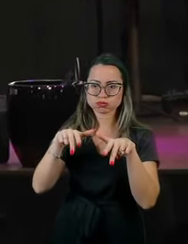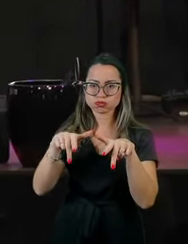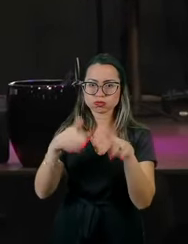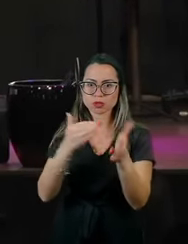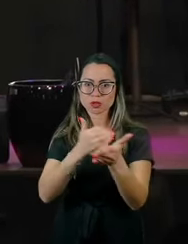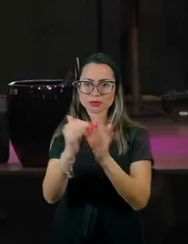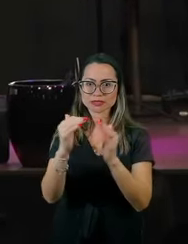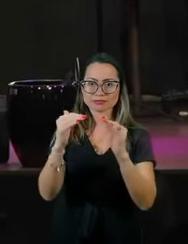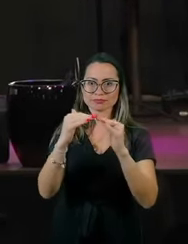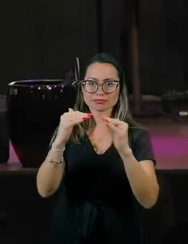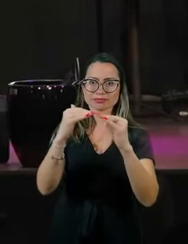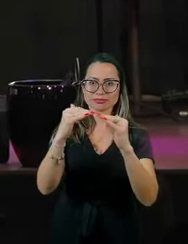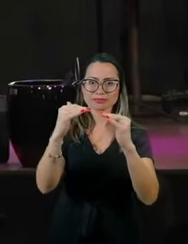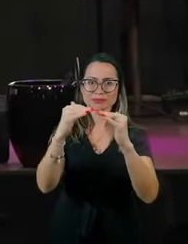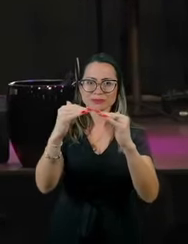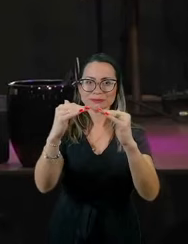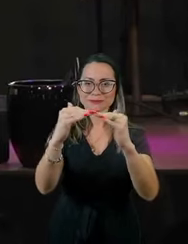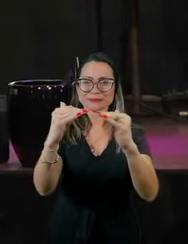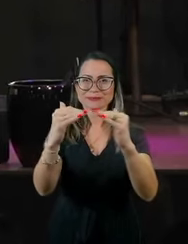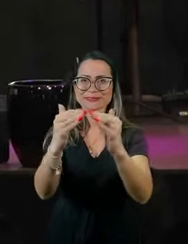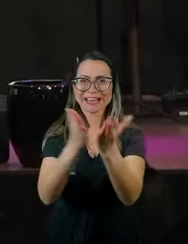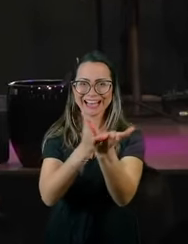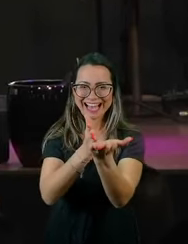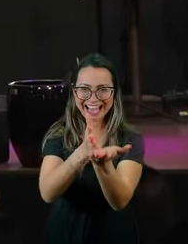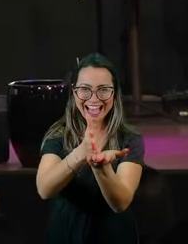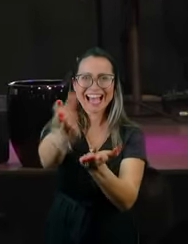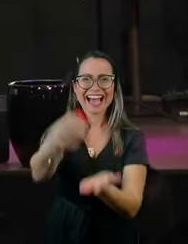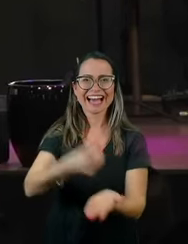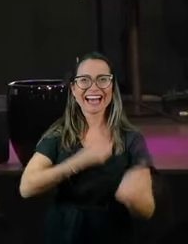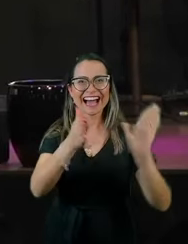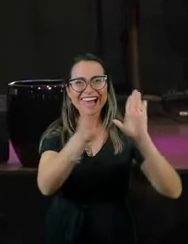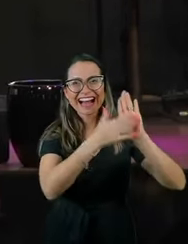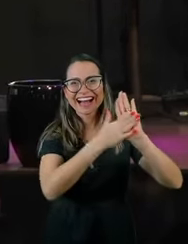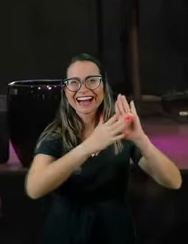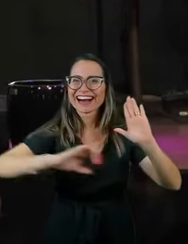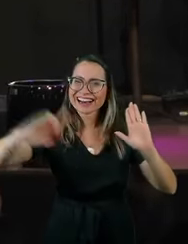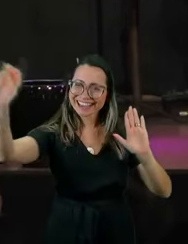entender e viver aquilo que jamais imaginariam que estariam vivendo.